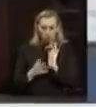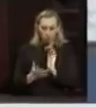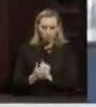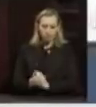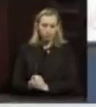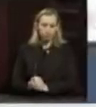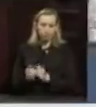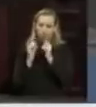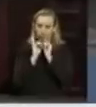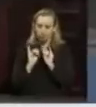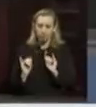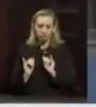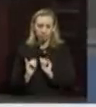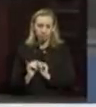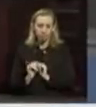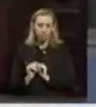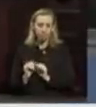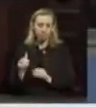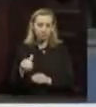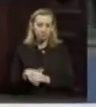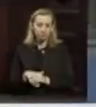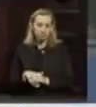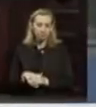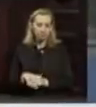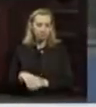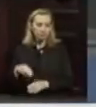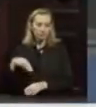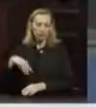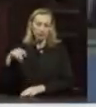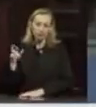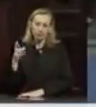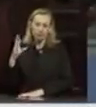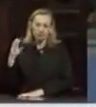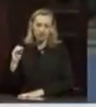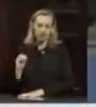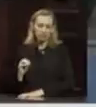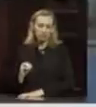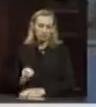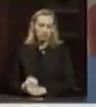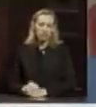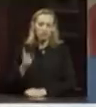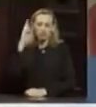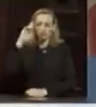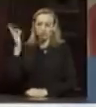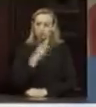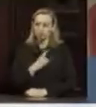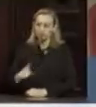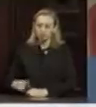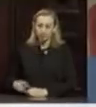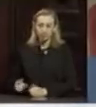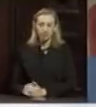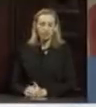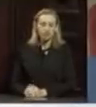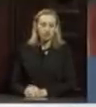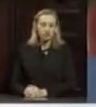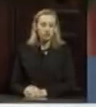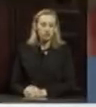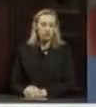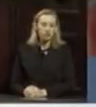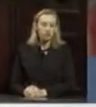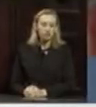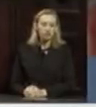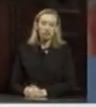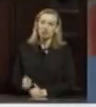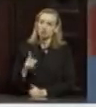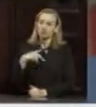Declaração de voto. Deputado Marcelo Freixo, autor do projeto de resolução. Senhor presidente, quem pode falar da